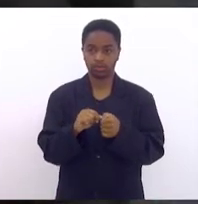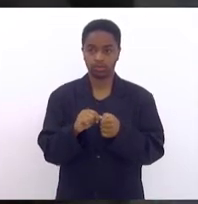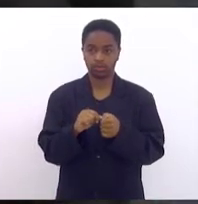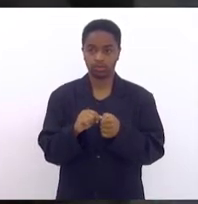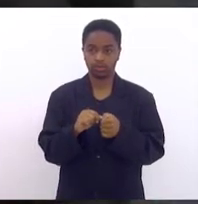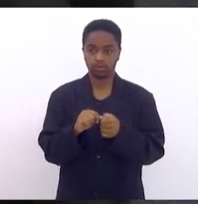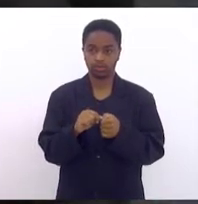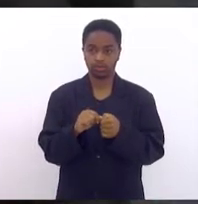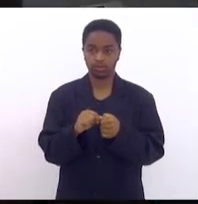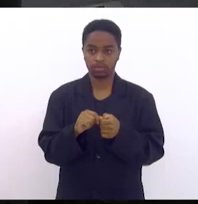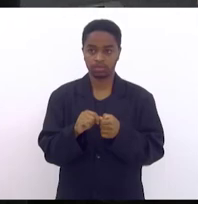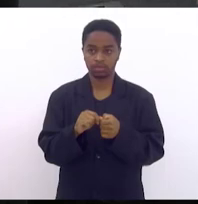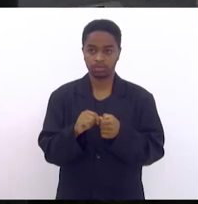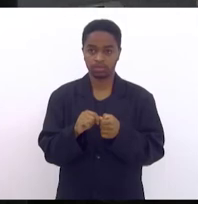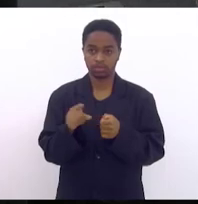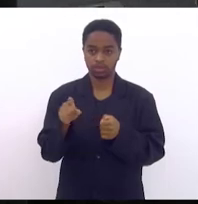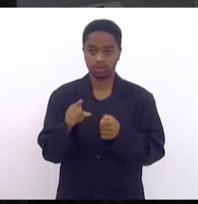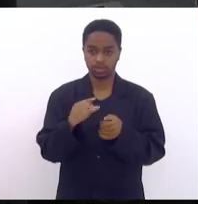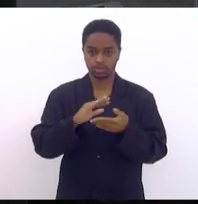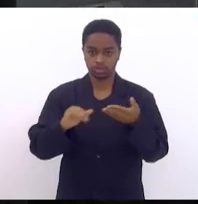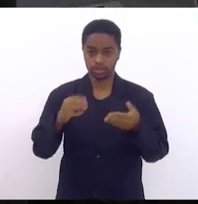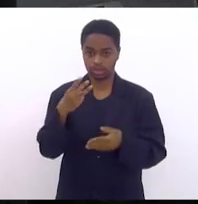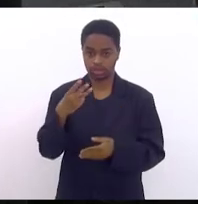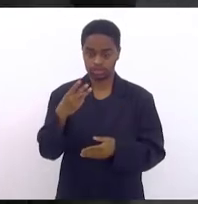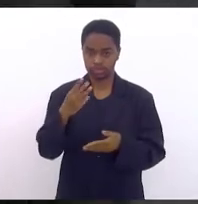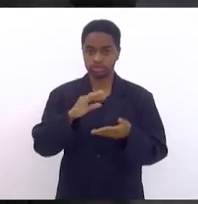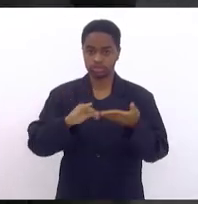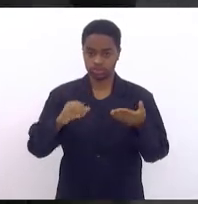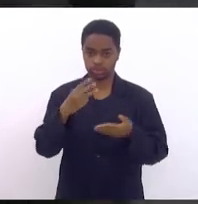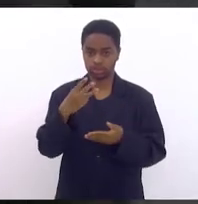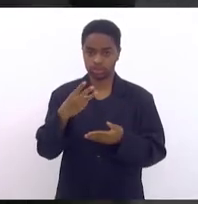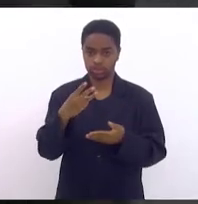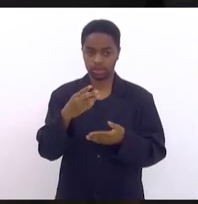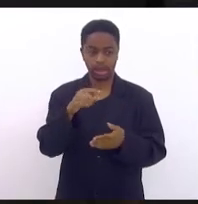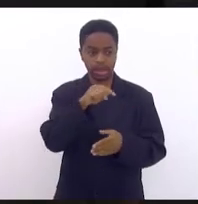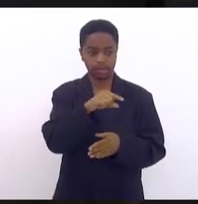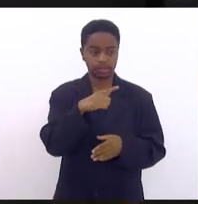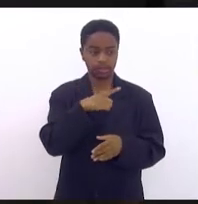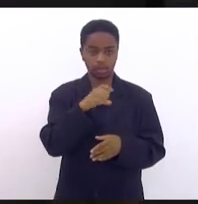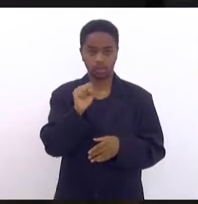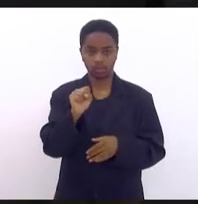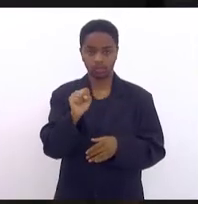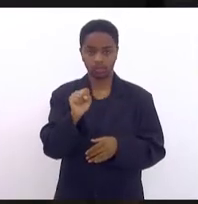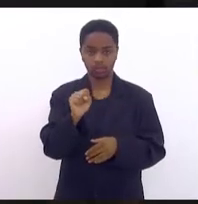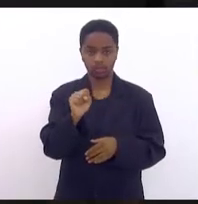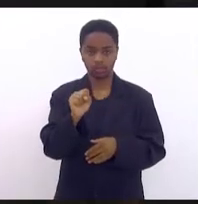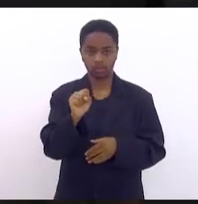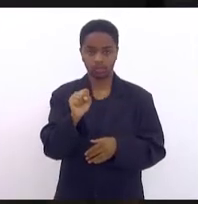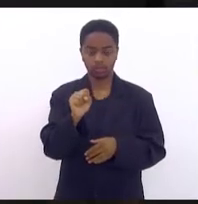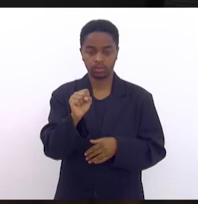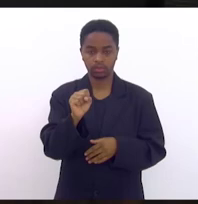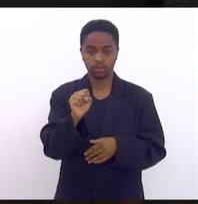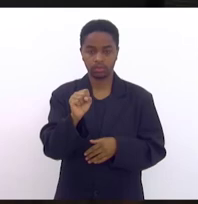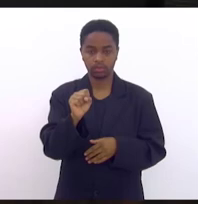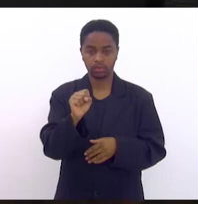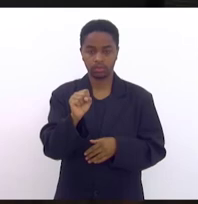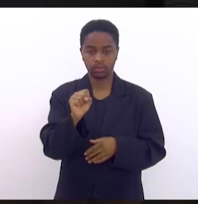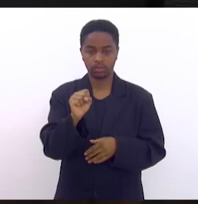Retirou as 6, é de Vossa Excelência? 3. Aqui está constando 6, 8.